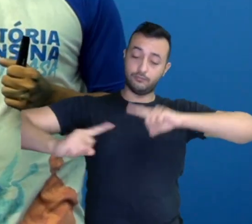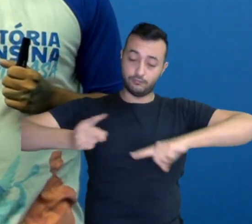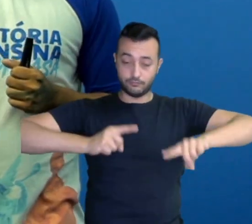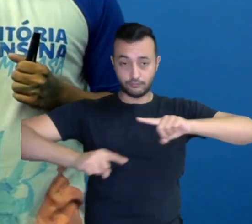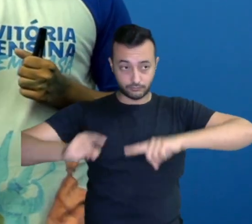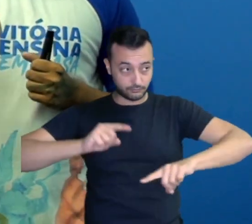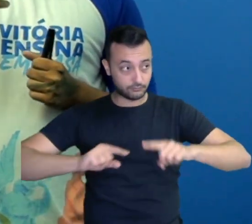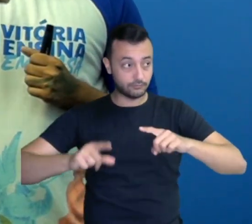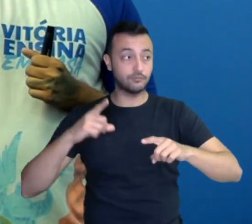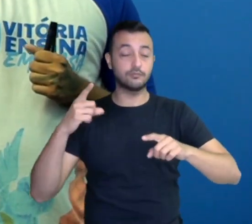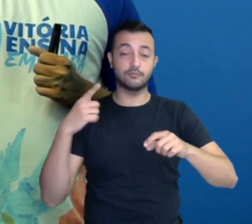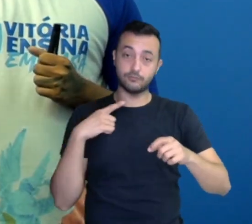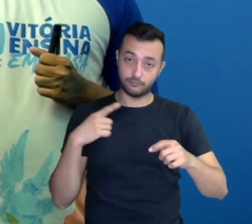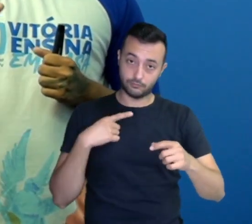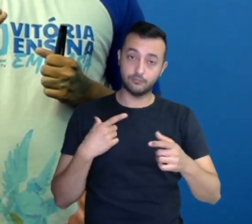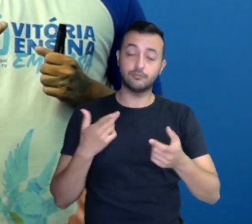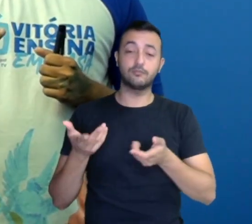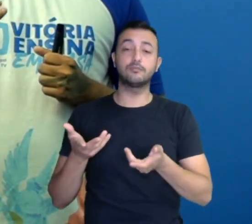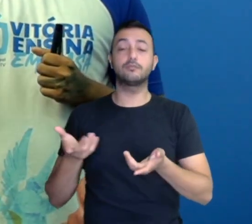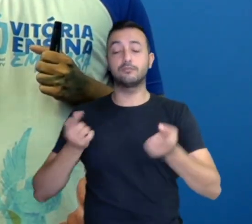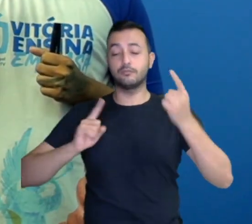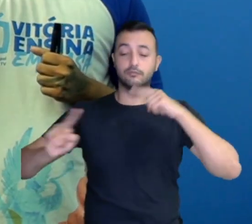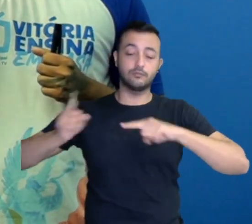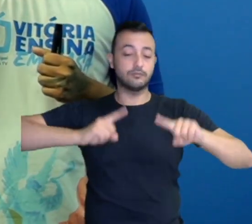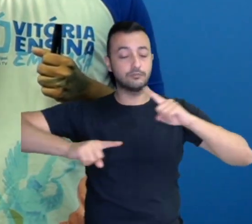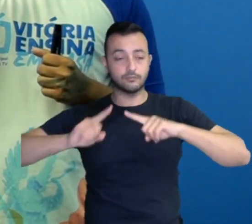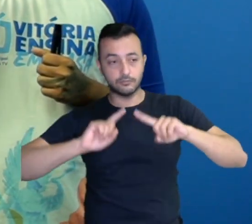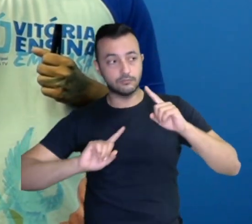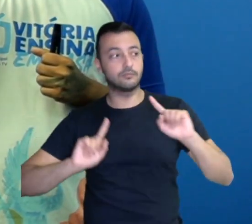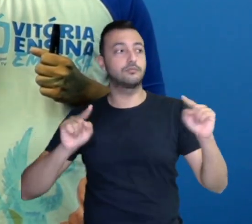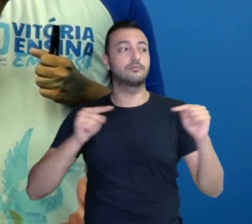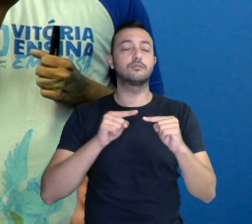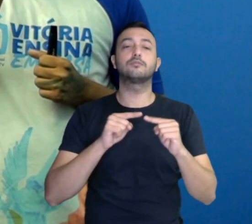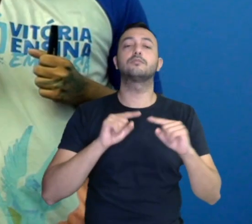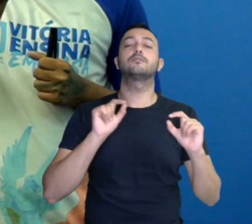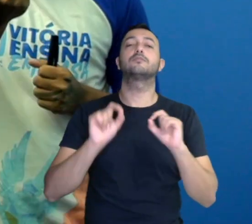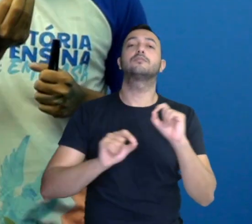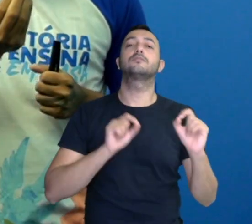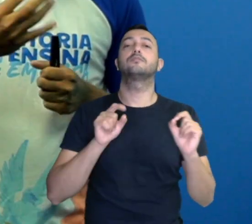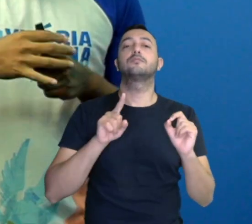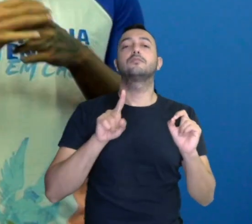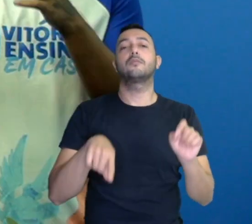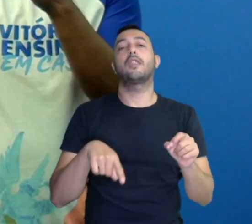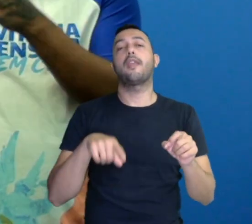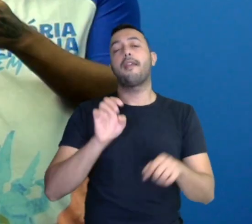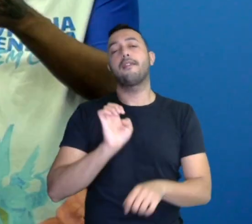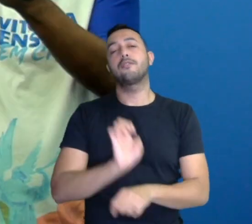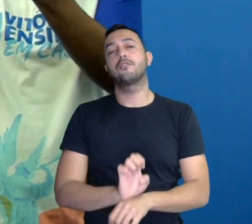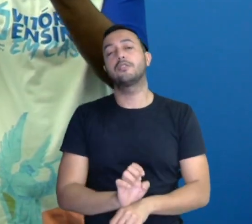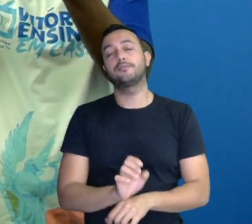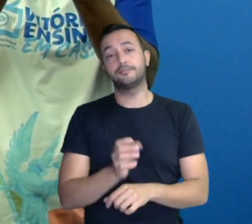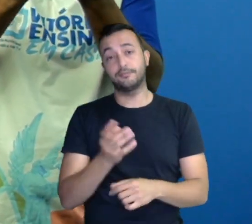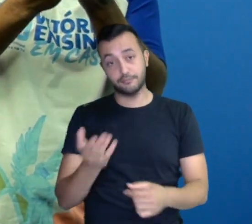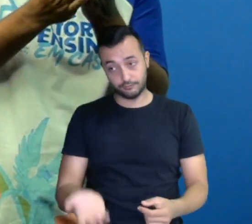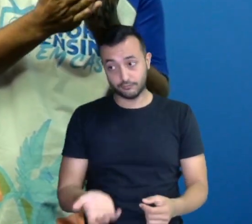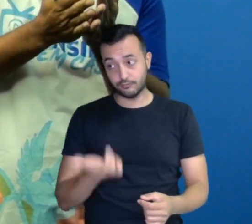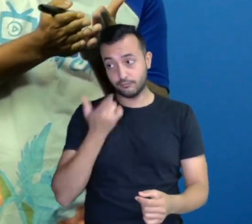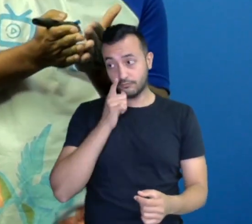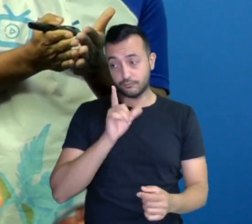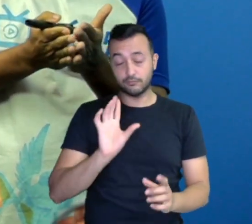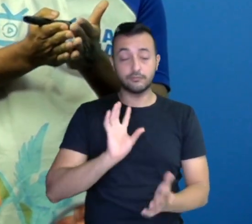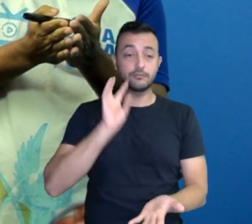essa autoridade sobre a população é o que a gente vai chamar de Estado. Quando o rei ele concentra